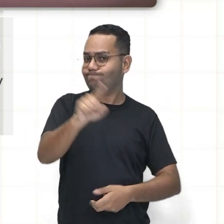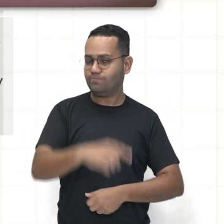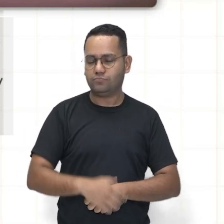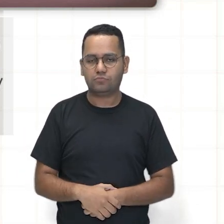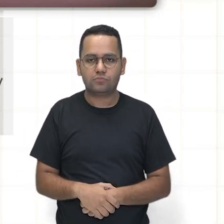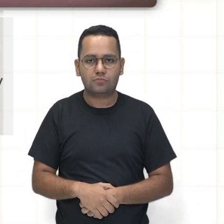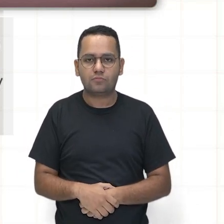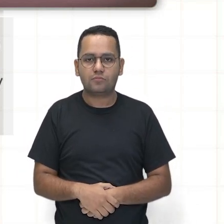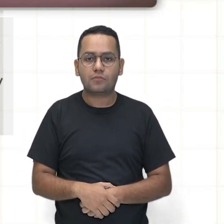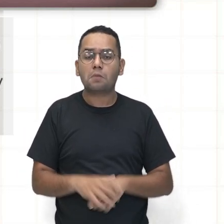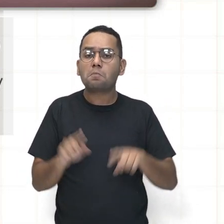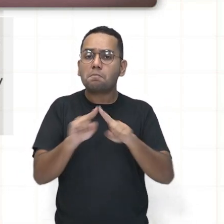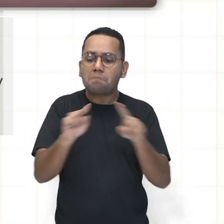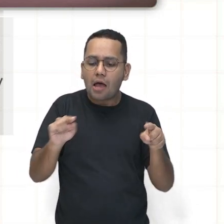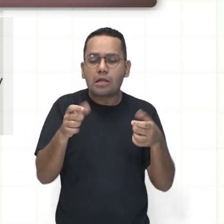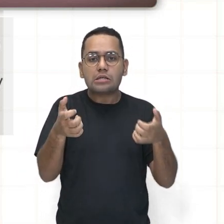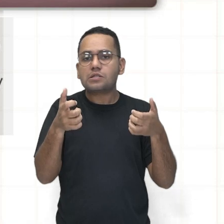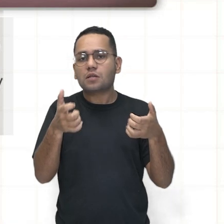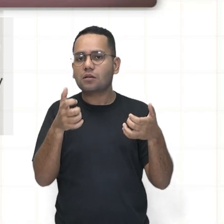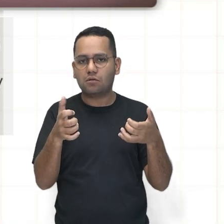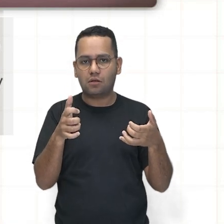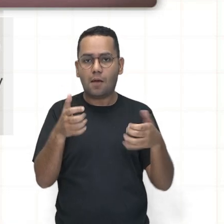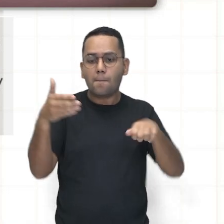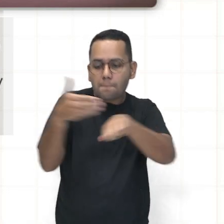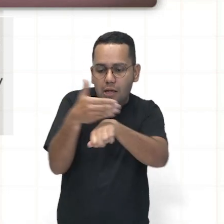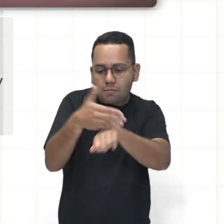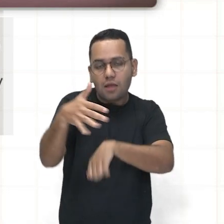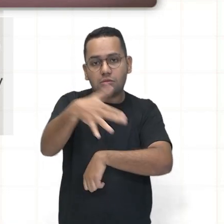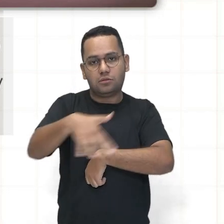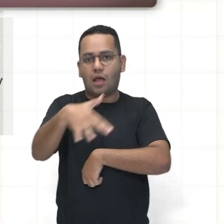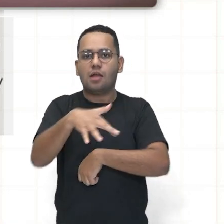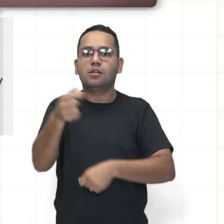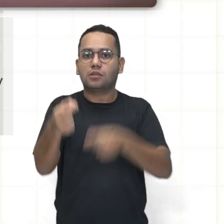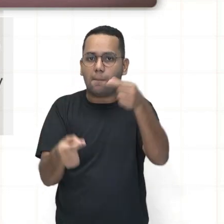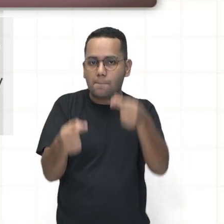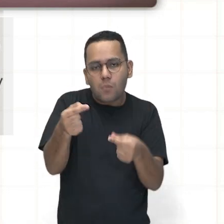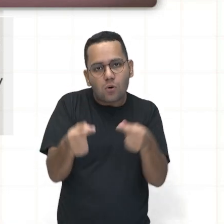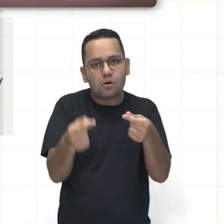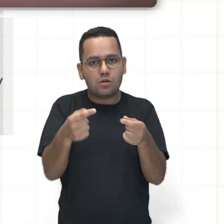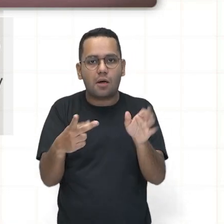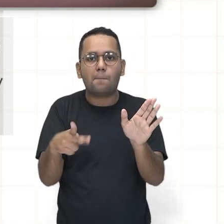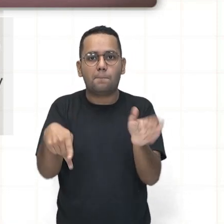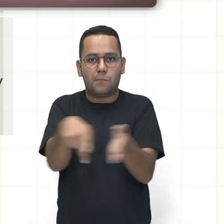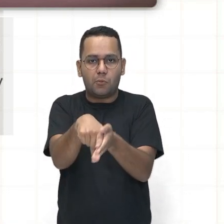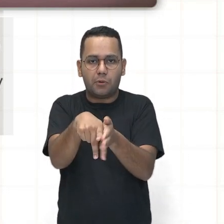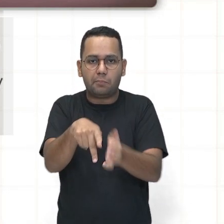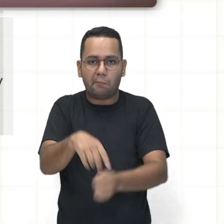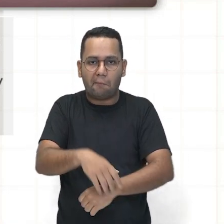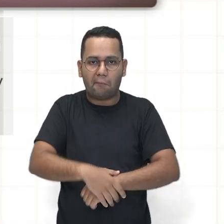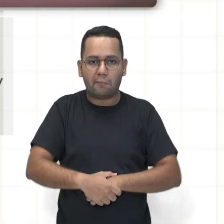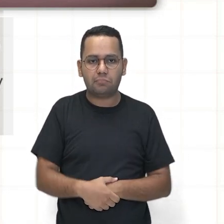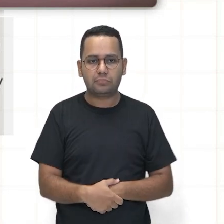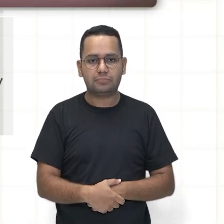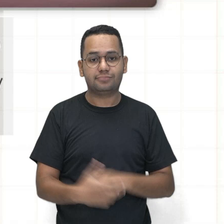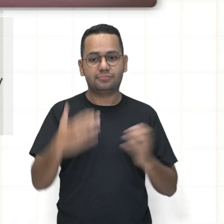ali inseridos dentro do contexto da política desse período, desse governo.